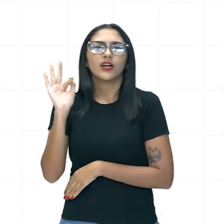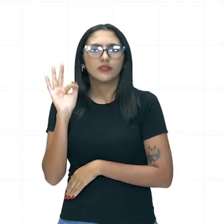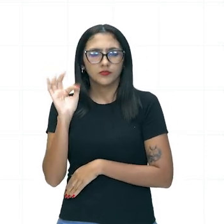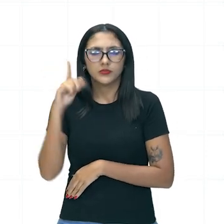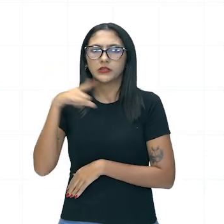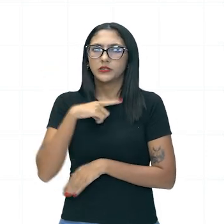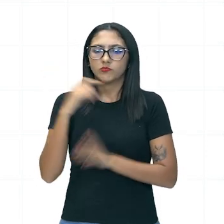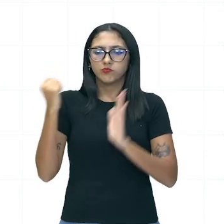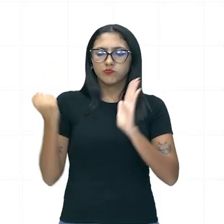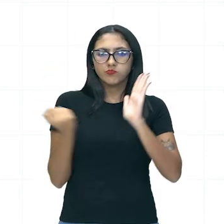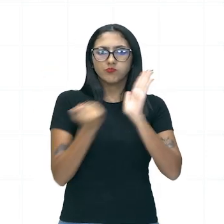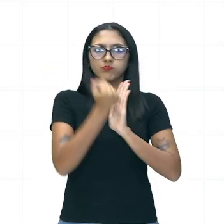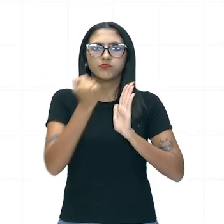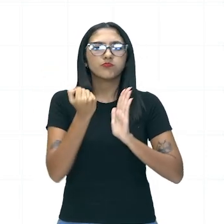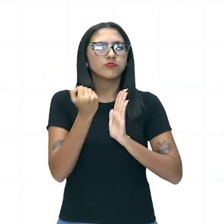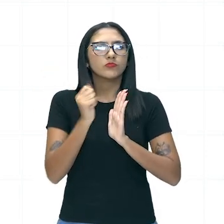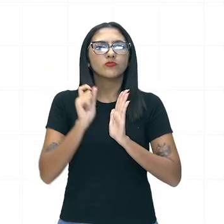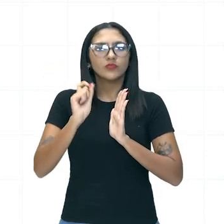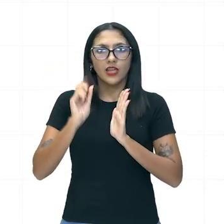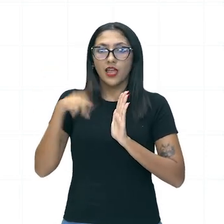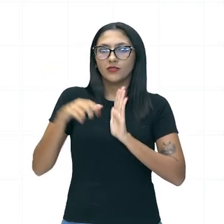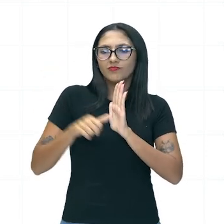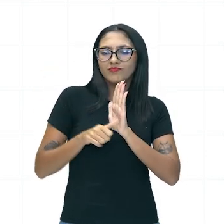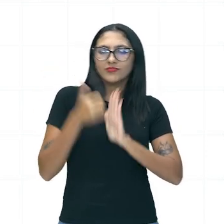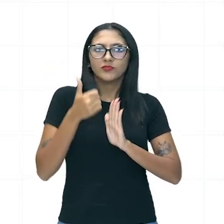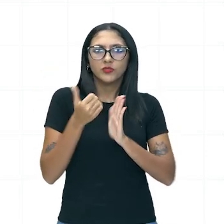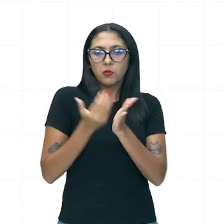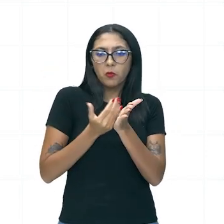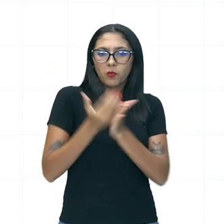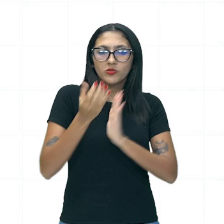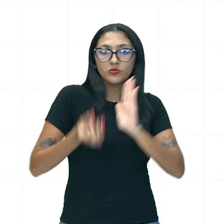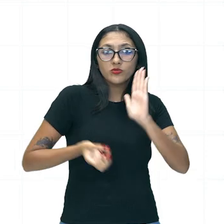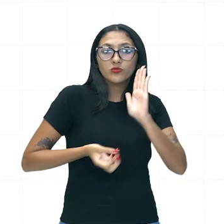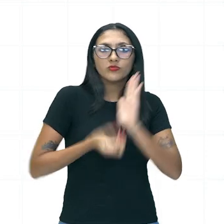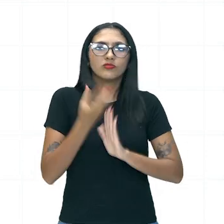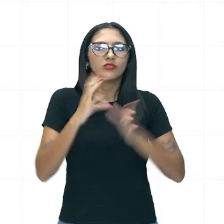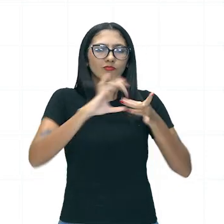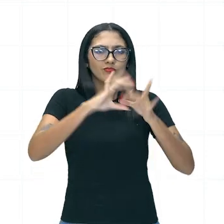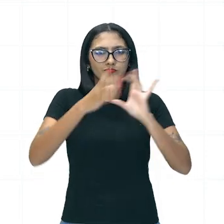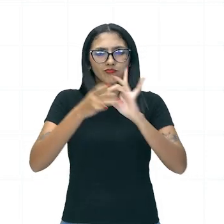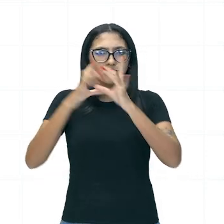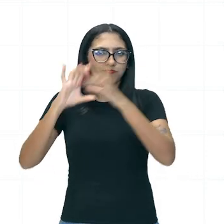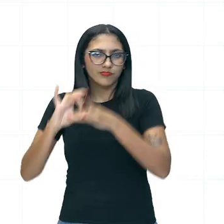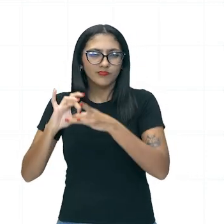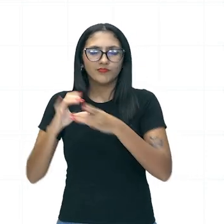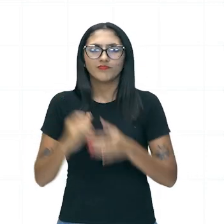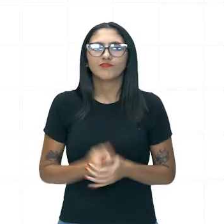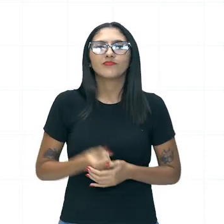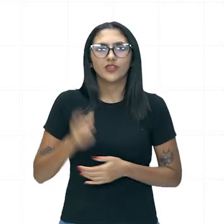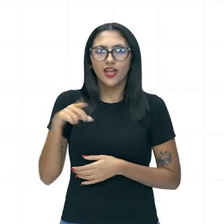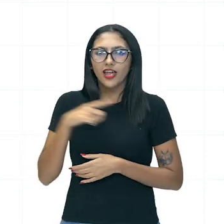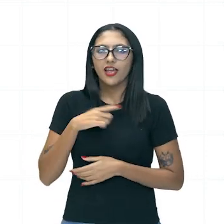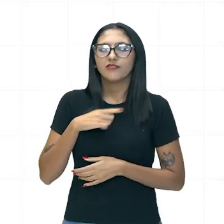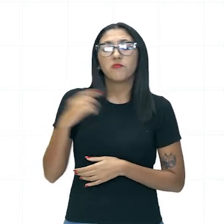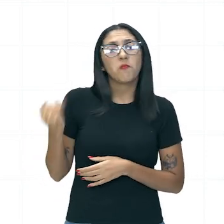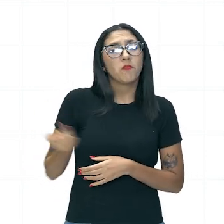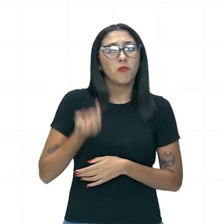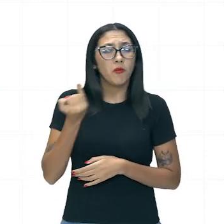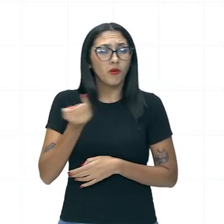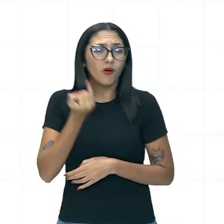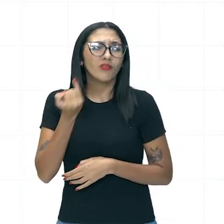como o fundador dos Jogos Olímpicos da Era Moderna. Então, ele foi o personagem principal para a